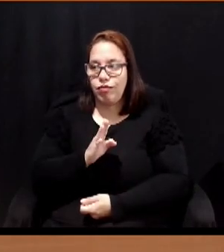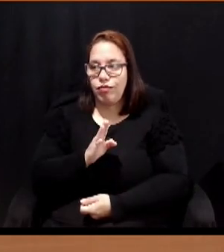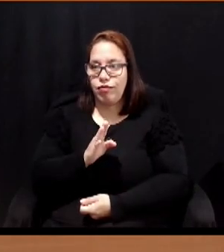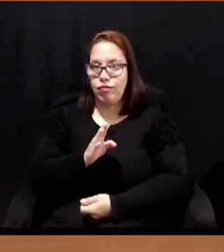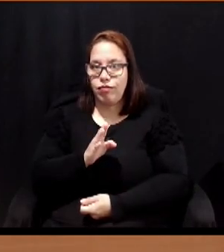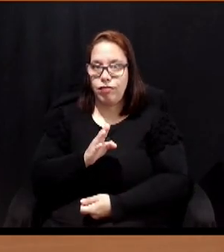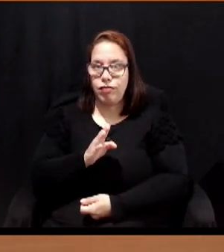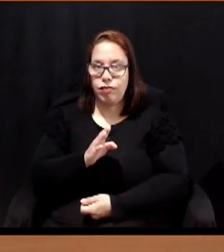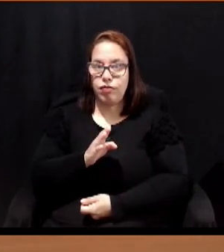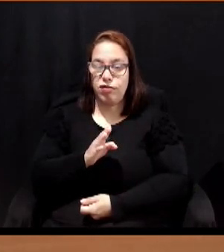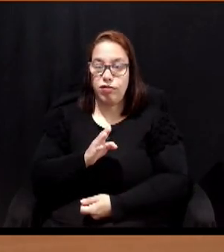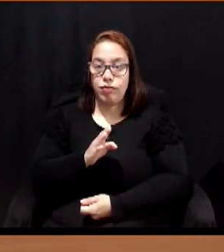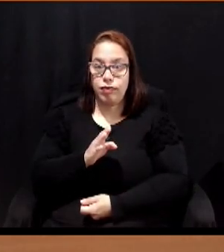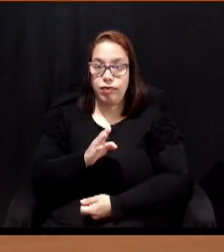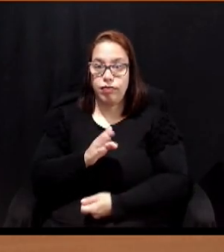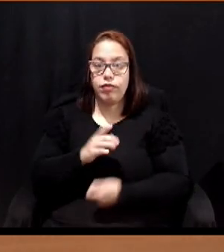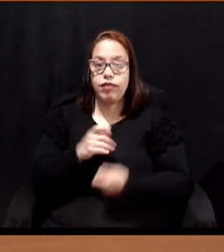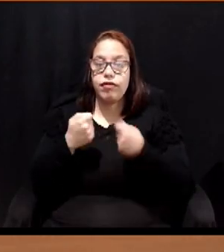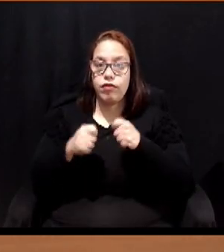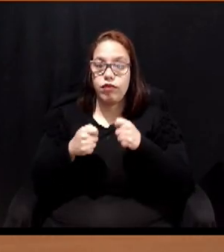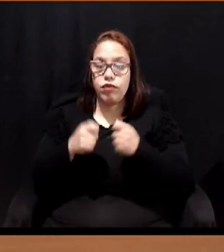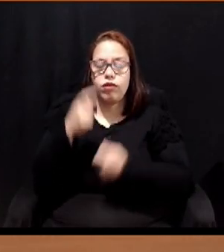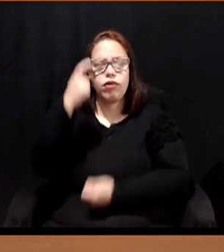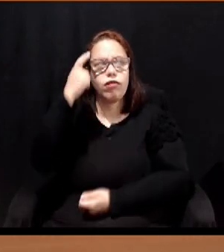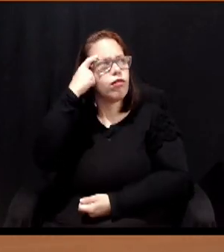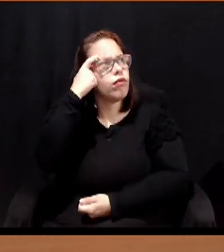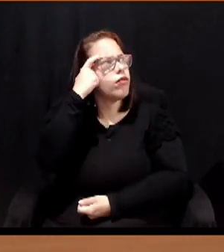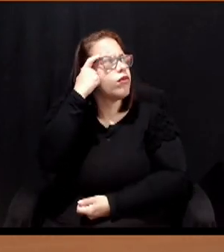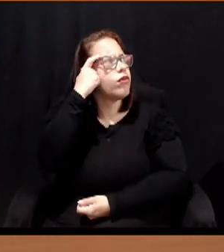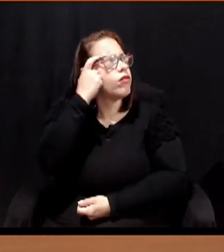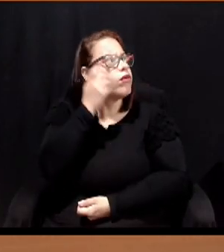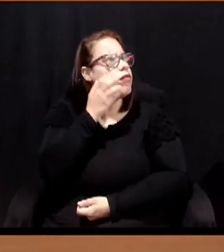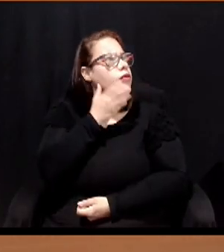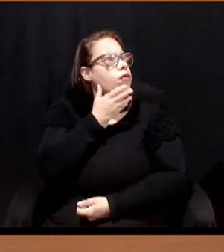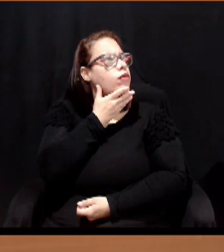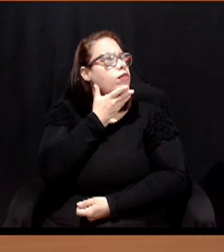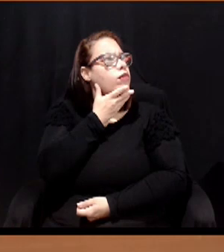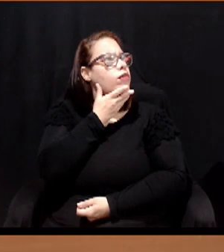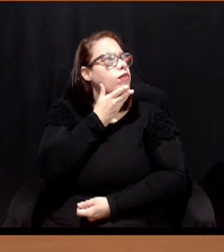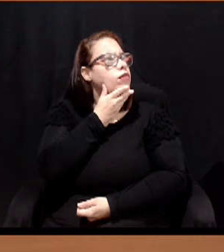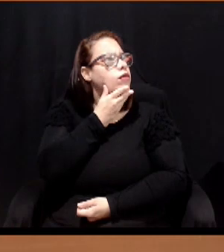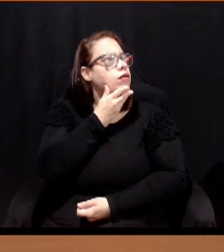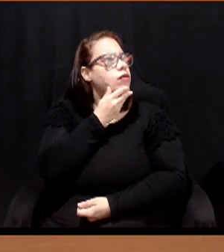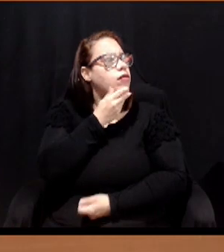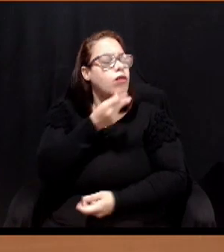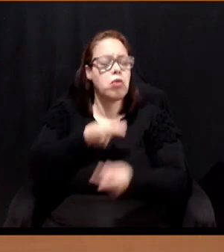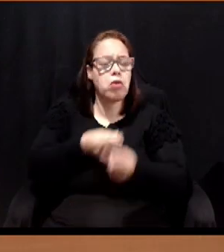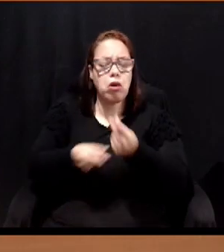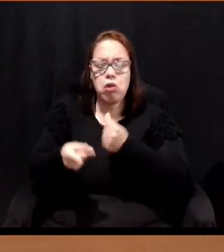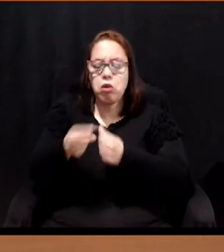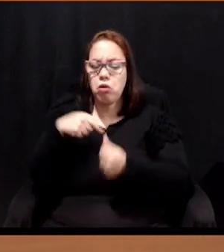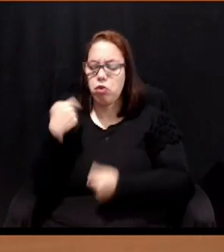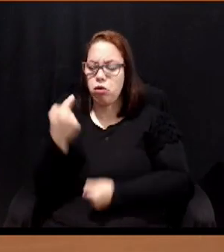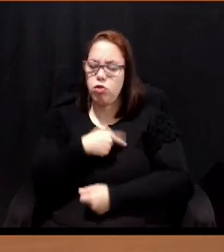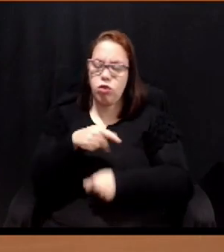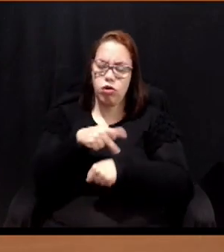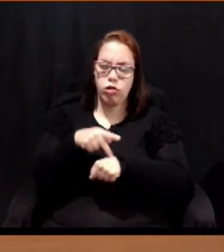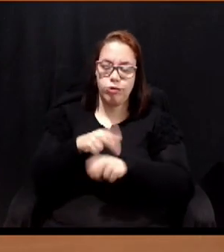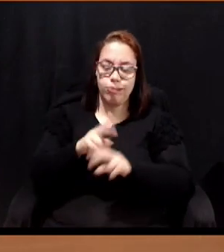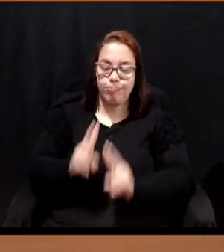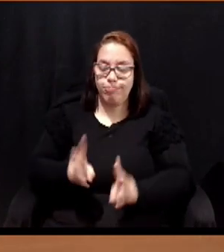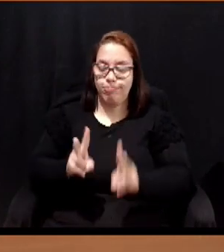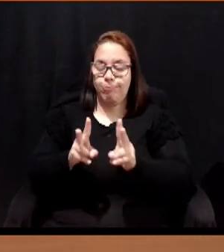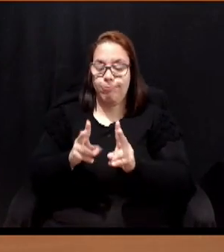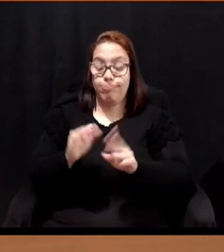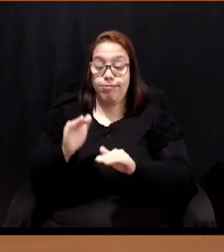uma coisa que precisa se pensar isso, né? Porque para que a economia do nosso país se mantenha equilibrada,